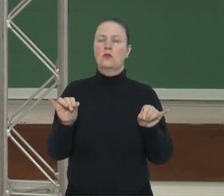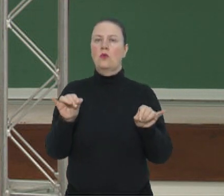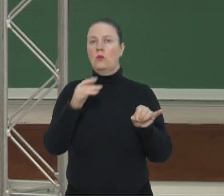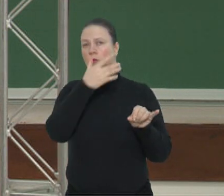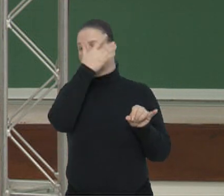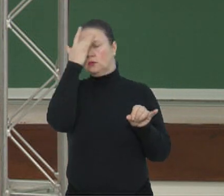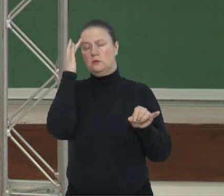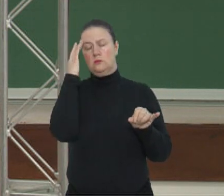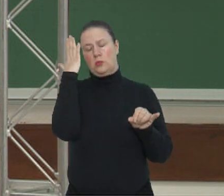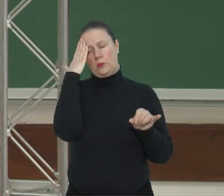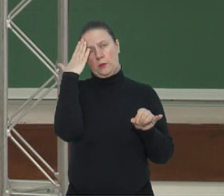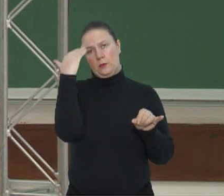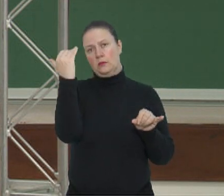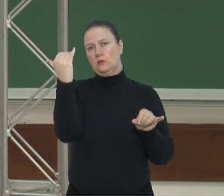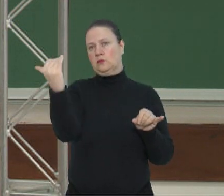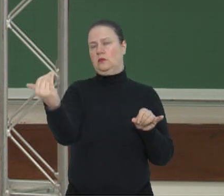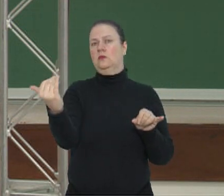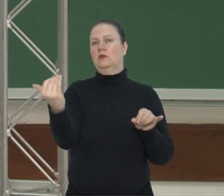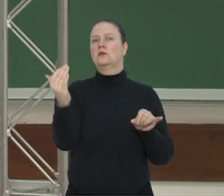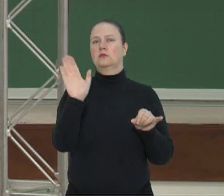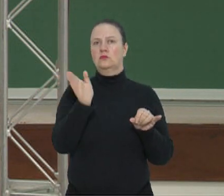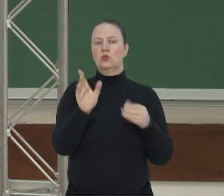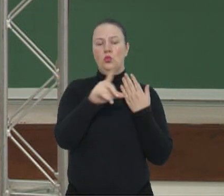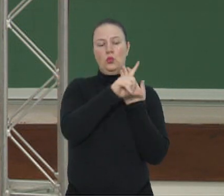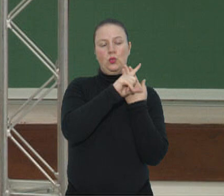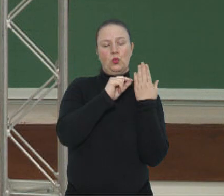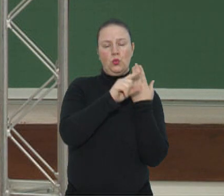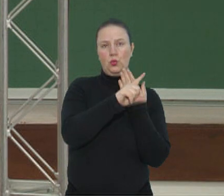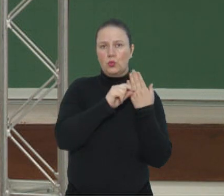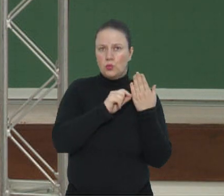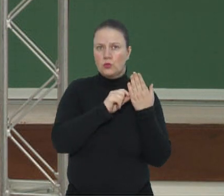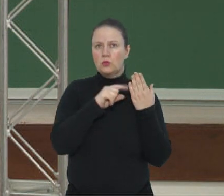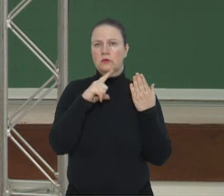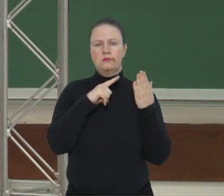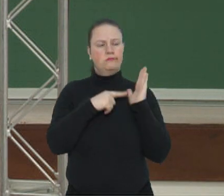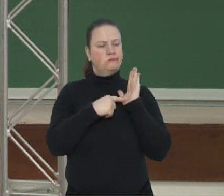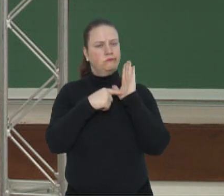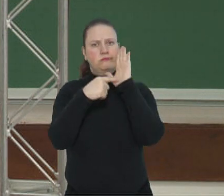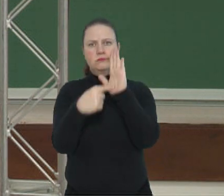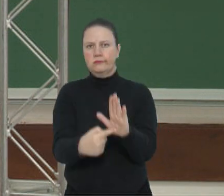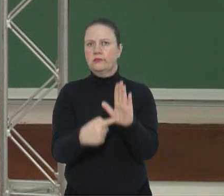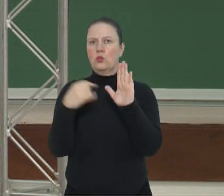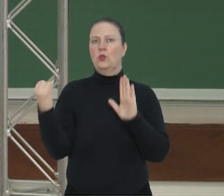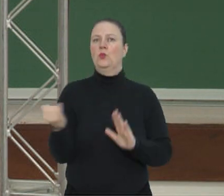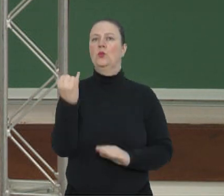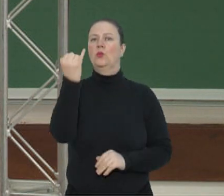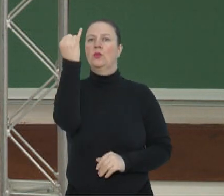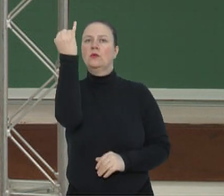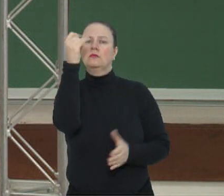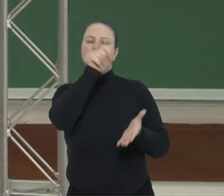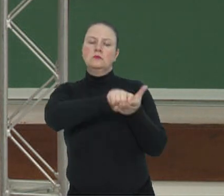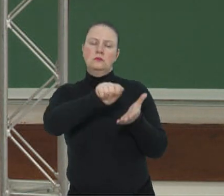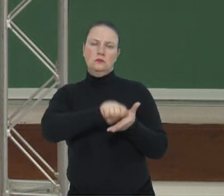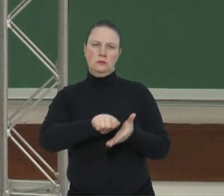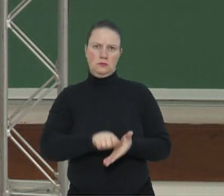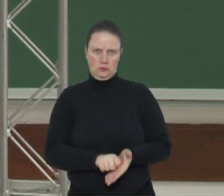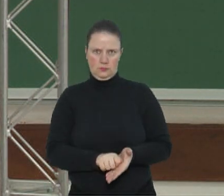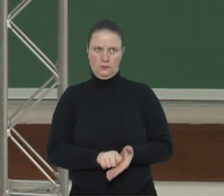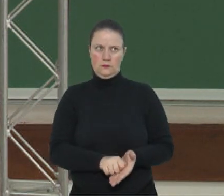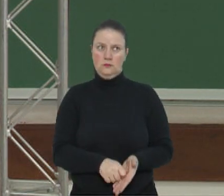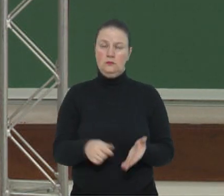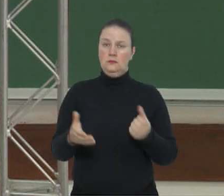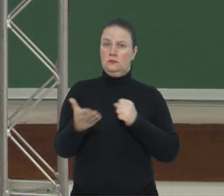muito renomado aqui para a nossa literatura. Tem grande destaque, grande importância os seus escritos, né?